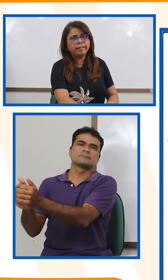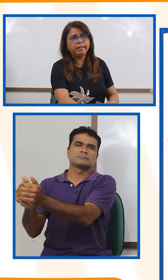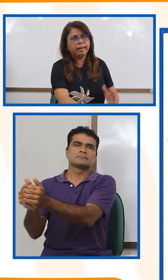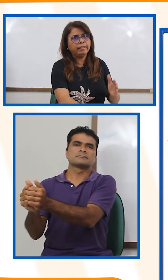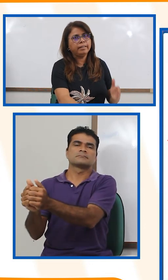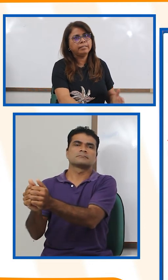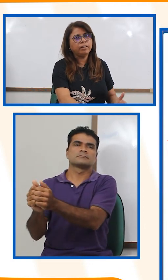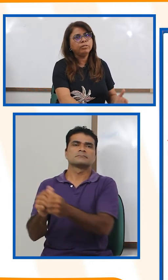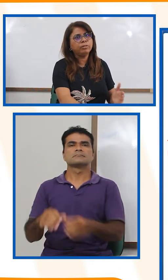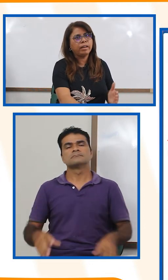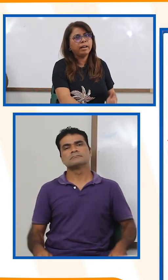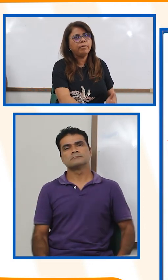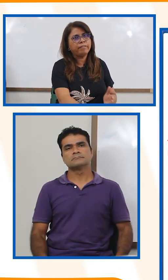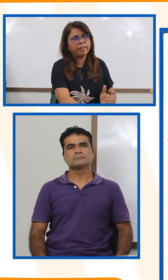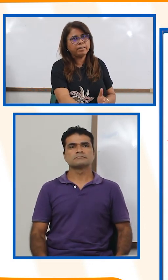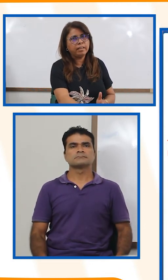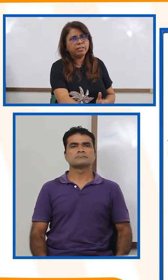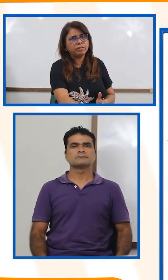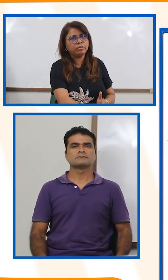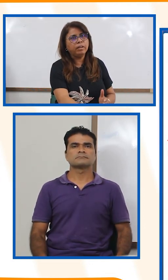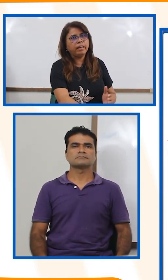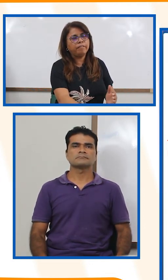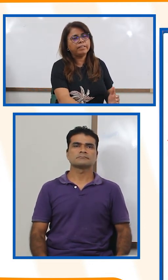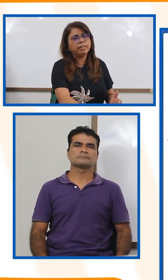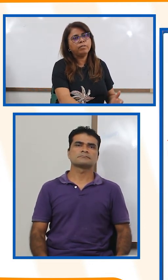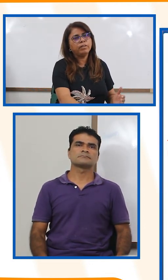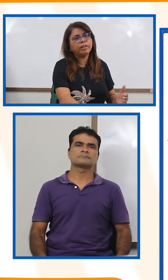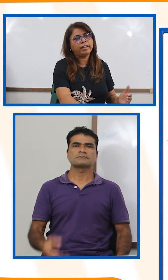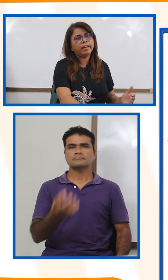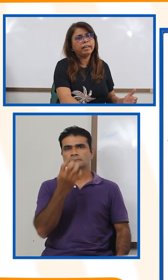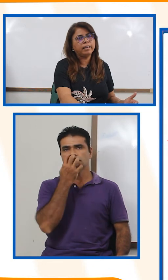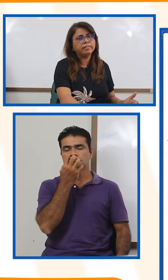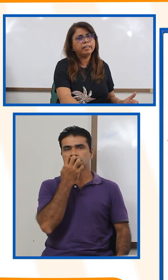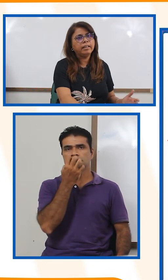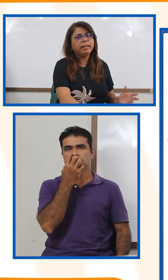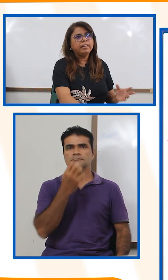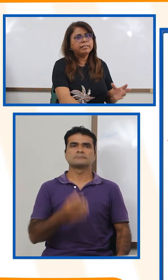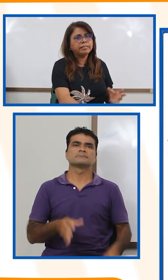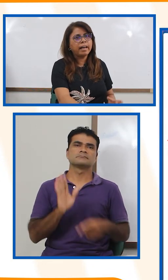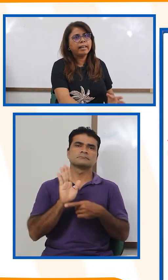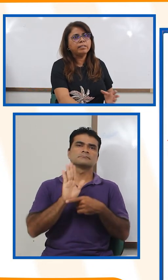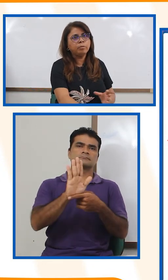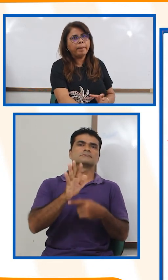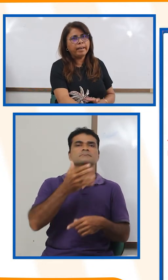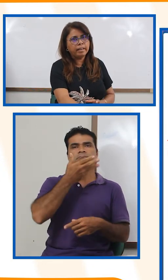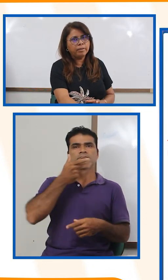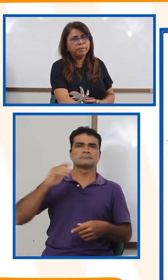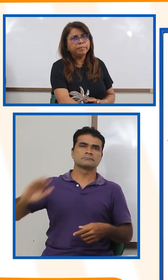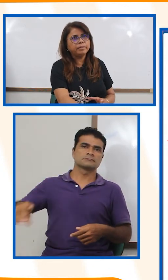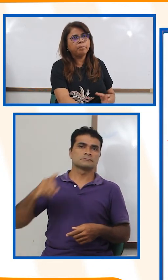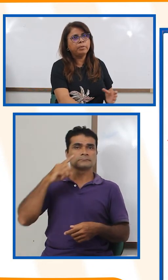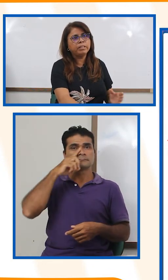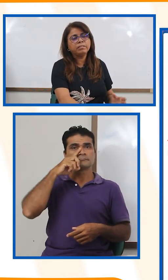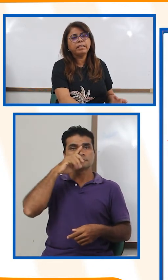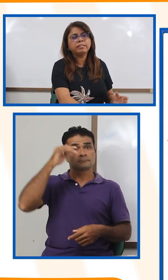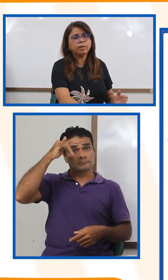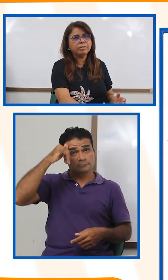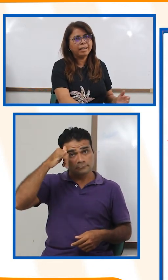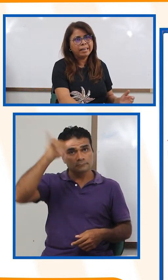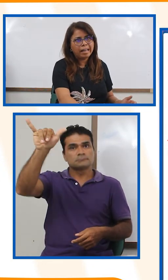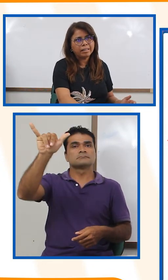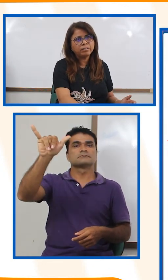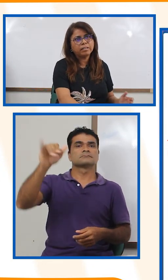né? A intenção do cão é fazer isso, é fazer com que a criança saia do perigo. Então, por isso,